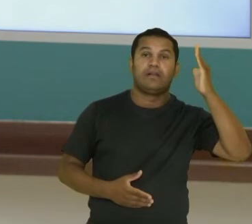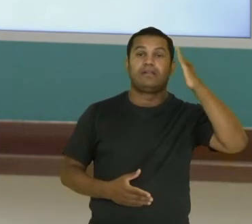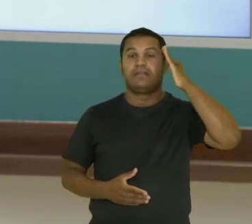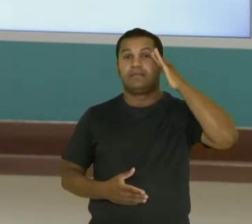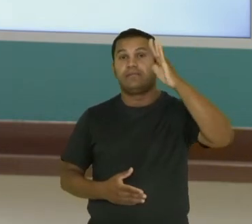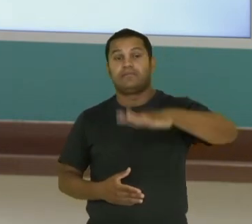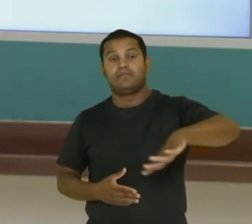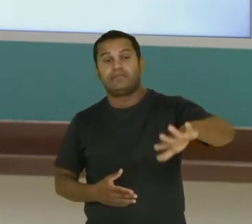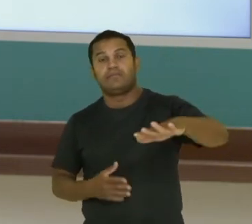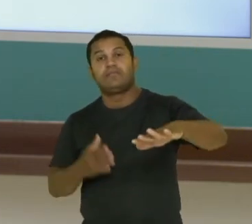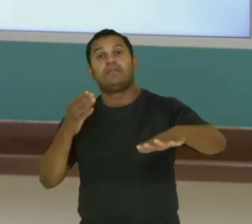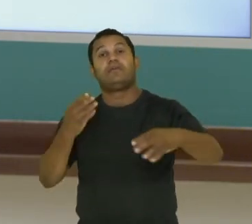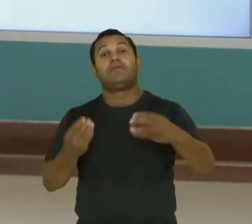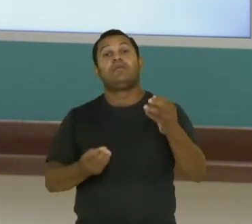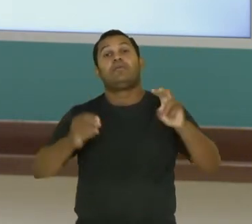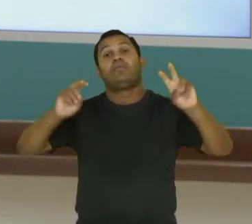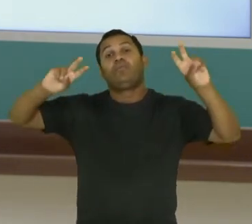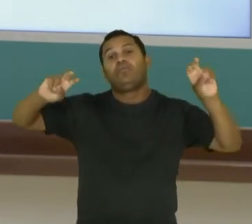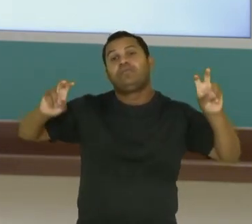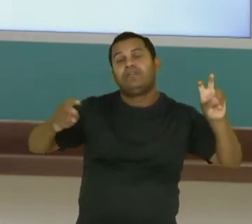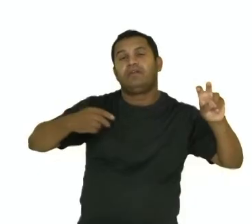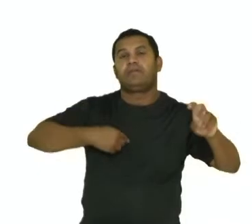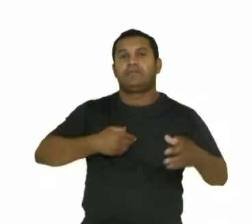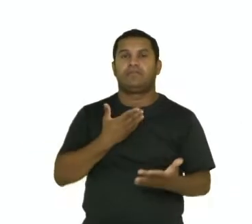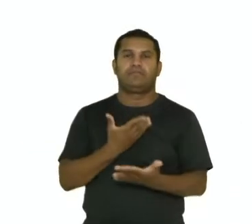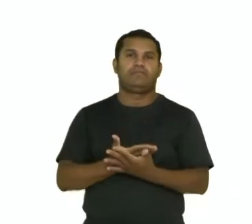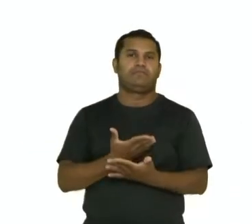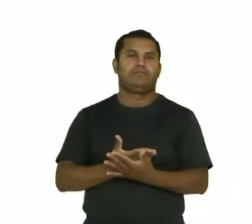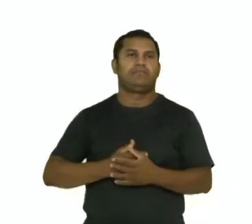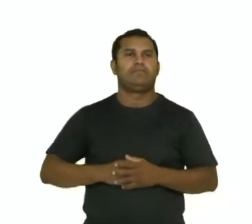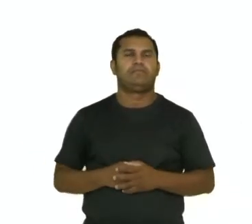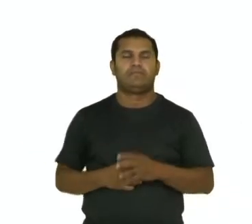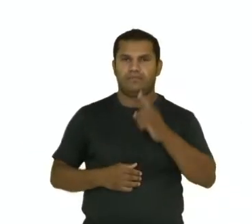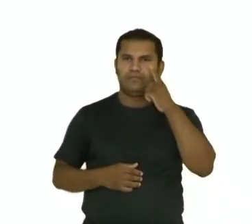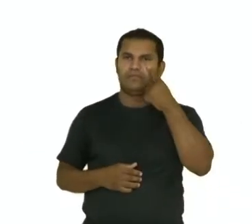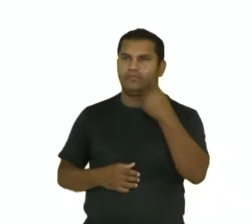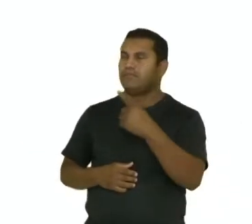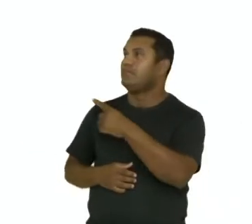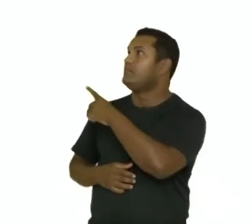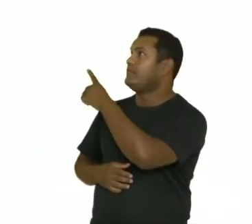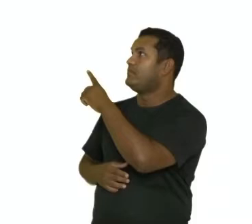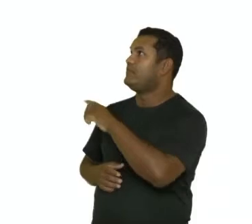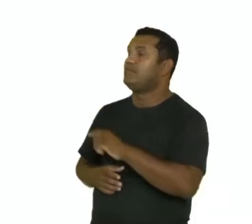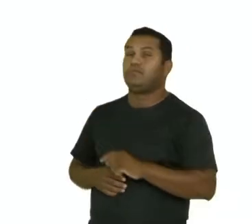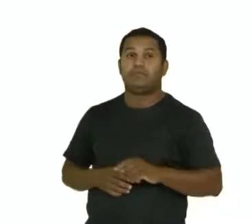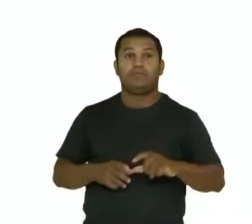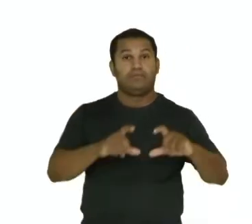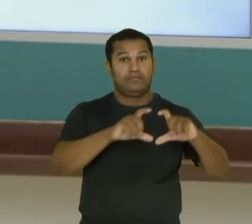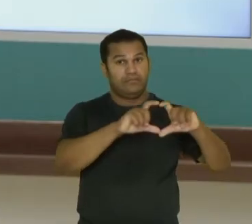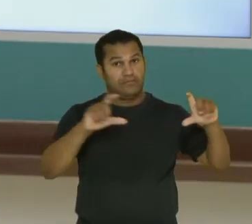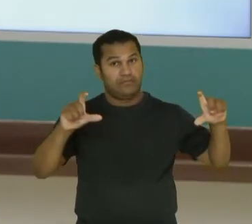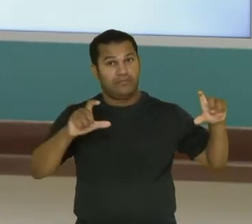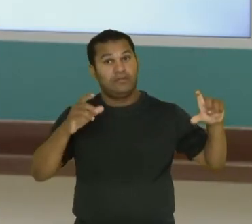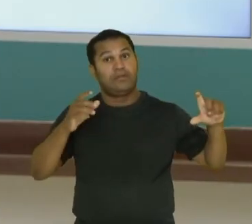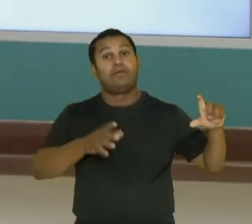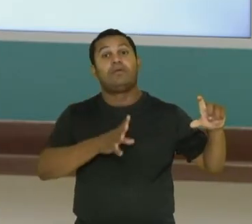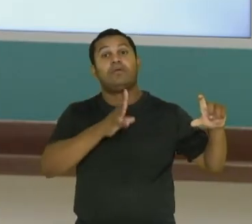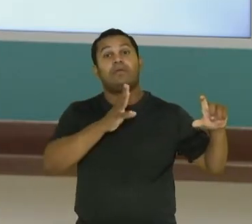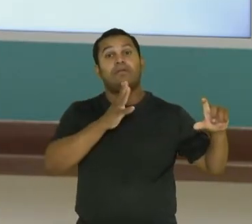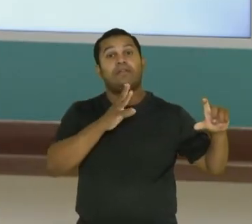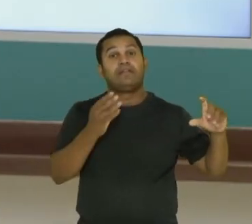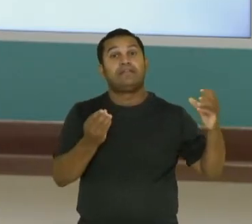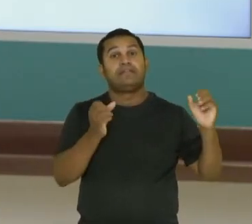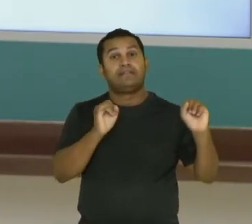sobre o assunto que você fala. Então é ali que o público irá se interessar ou não pelo que será dito depois. Então é